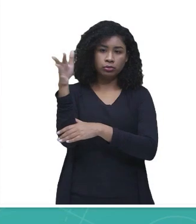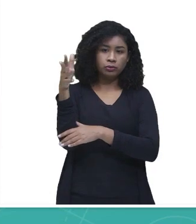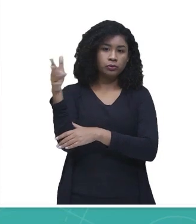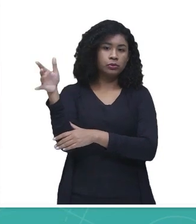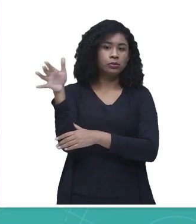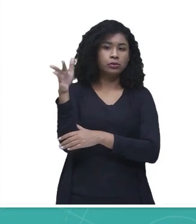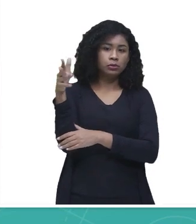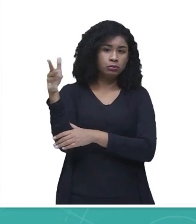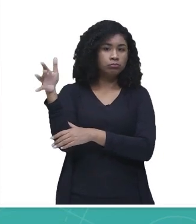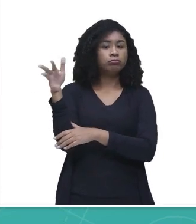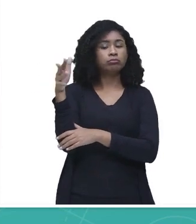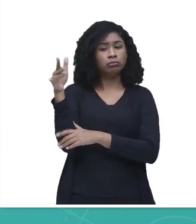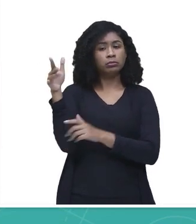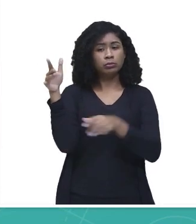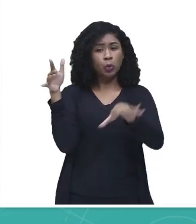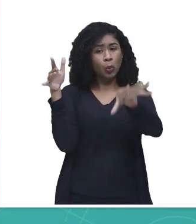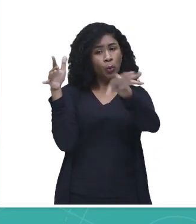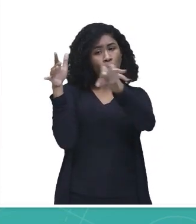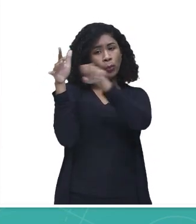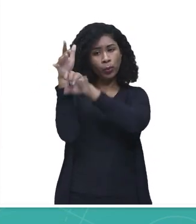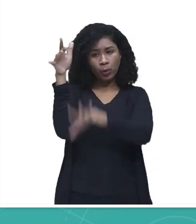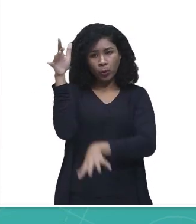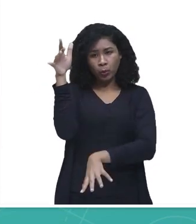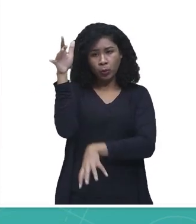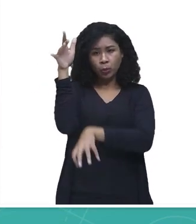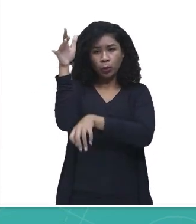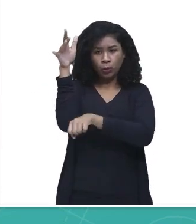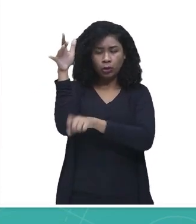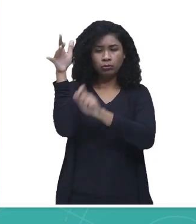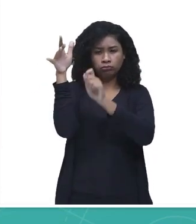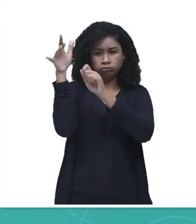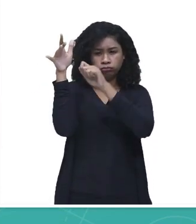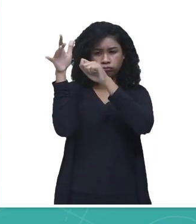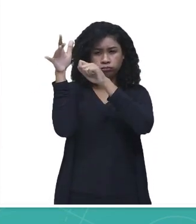também realizam a fotossíntese, tá bom?